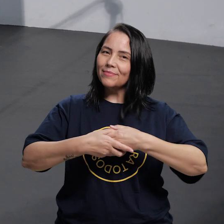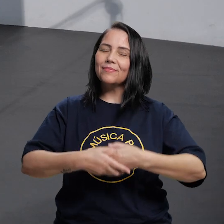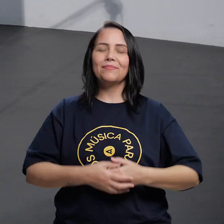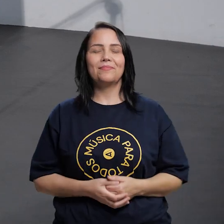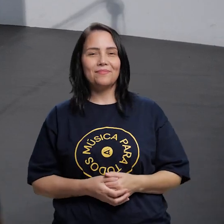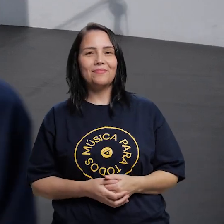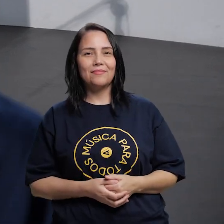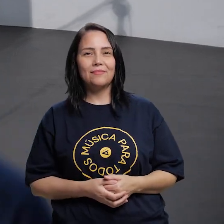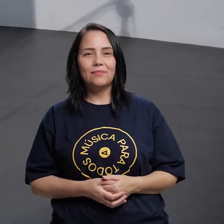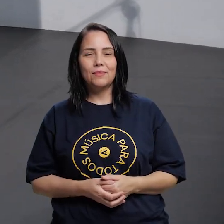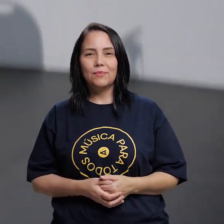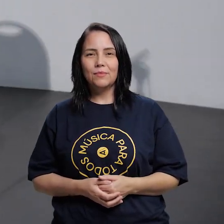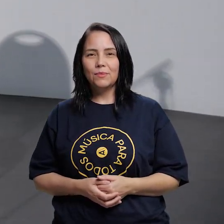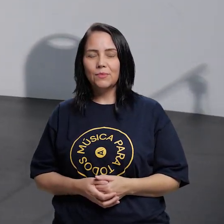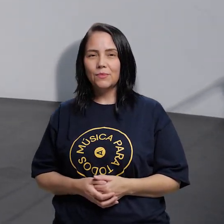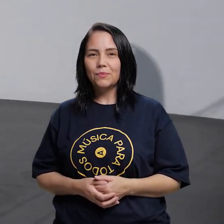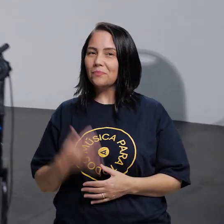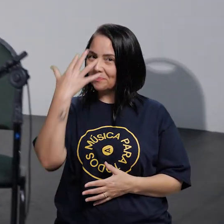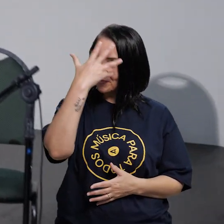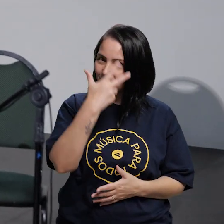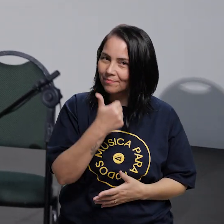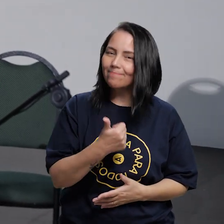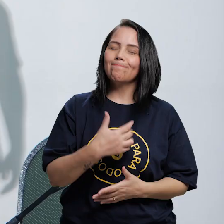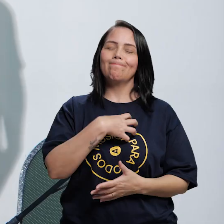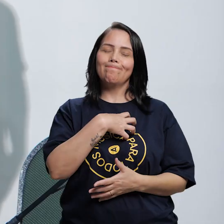aí, Adriel. Né? Bonito.